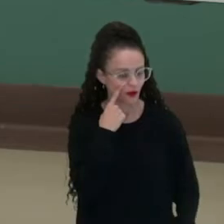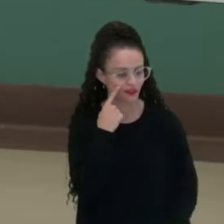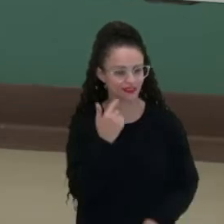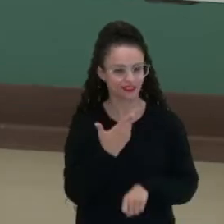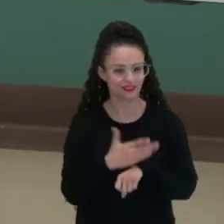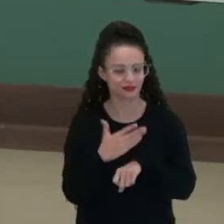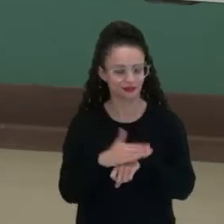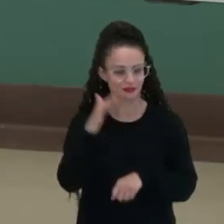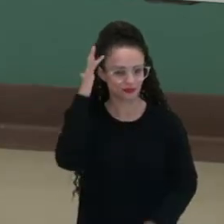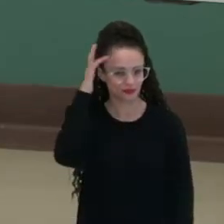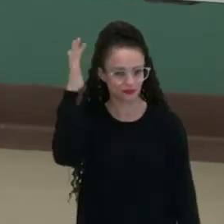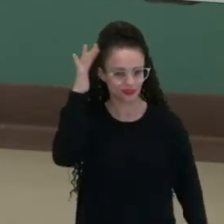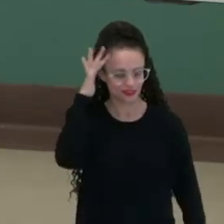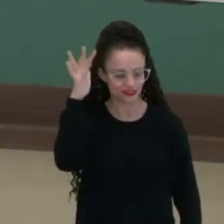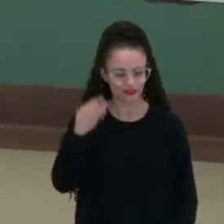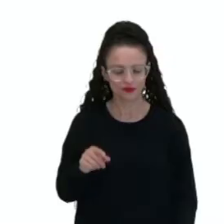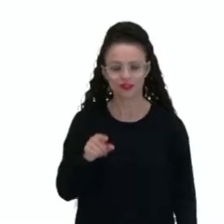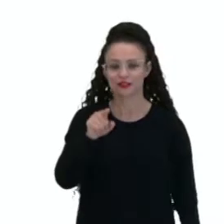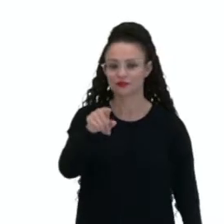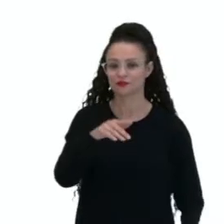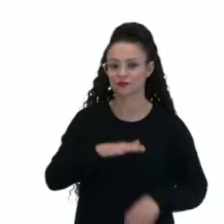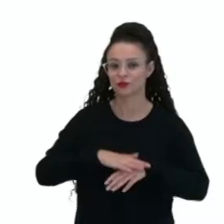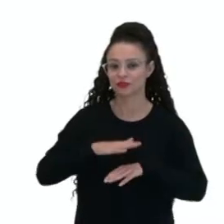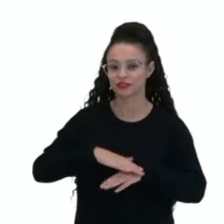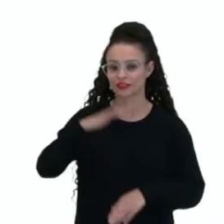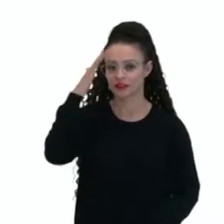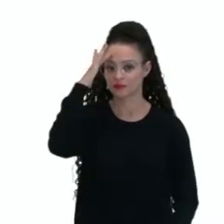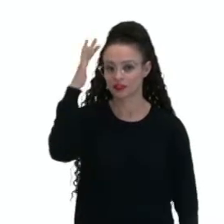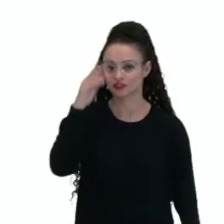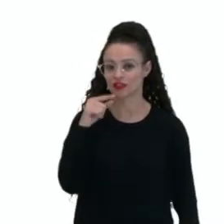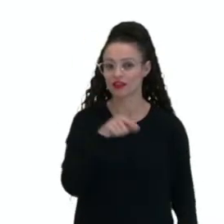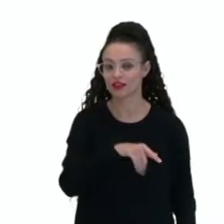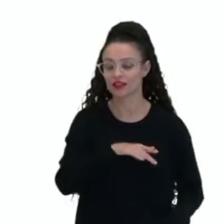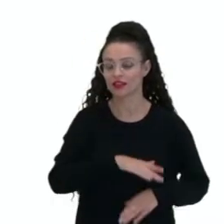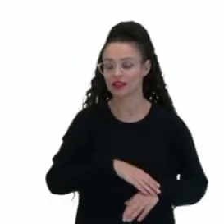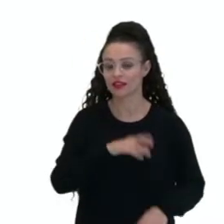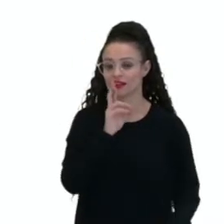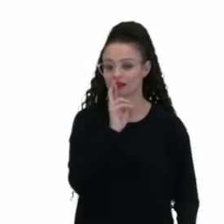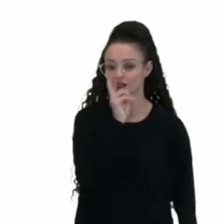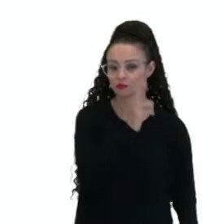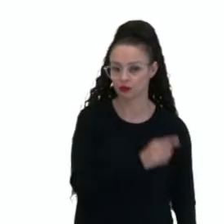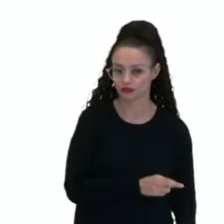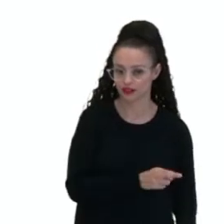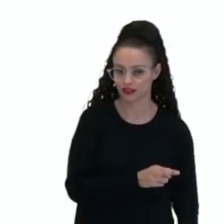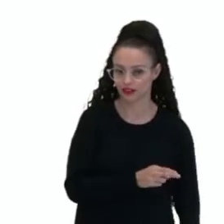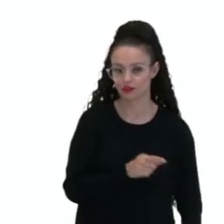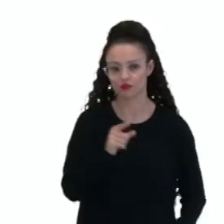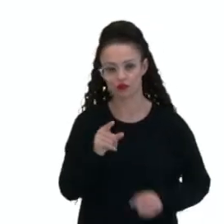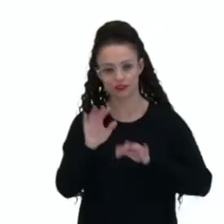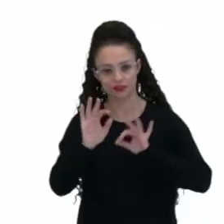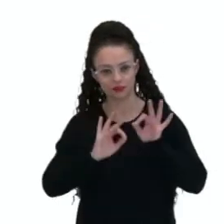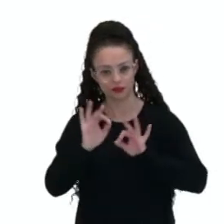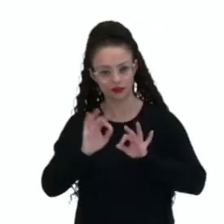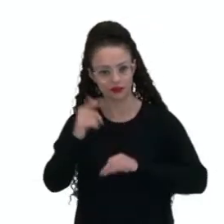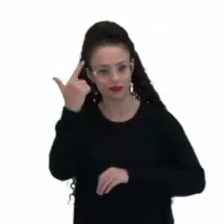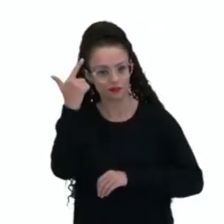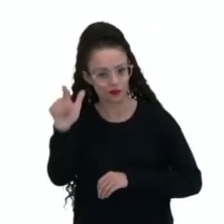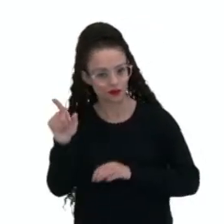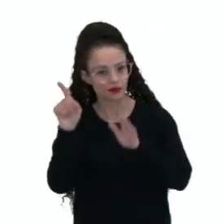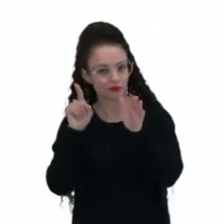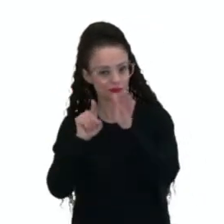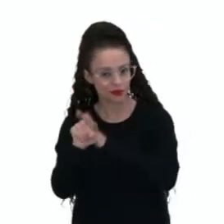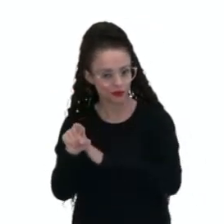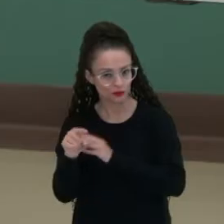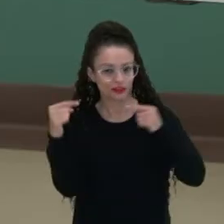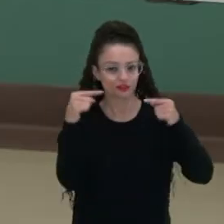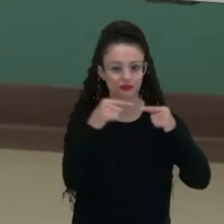de imaginação. Você vai imaginar uma resposta para que possa elaborar a próxima pergunta, né? Que